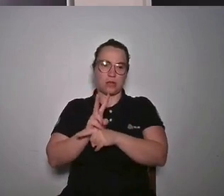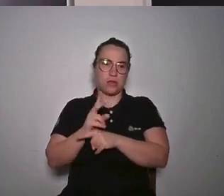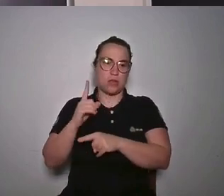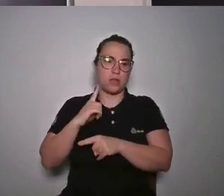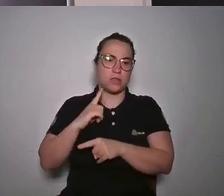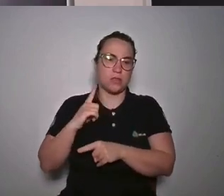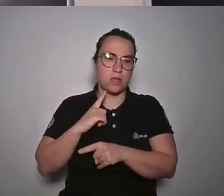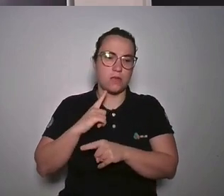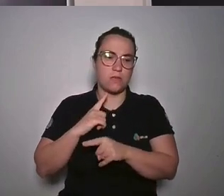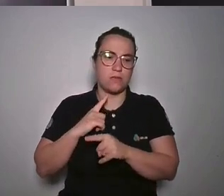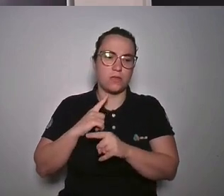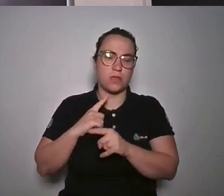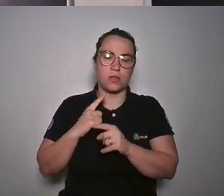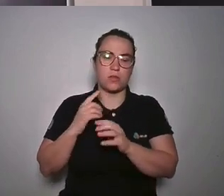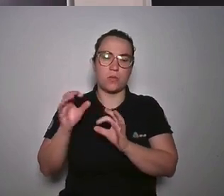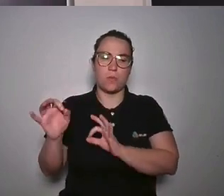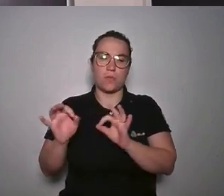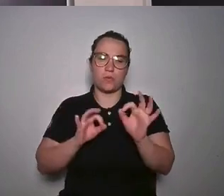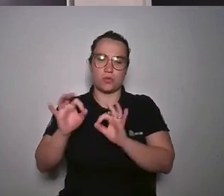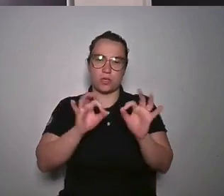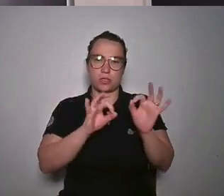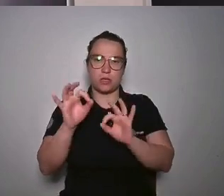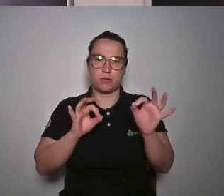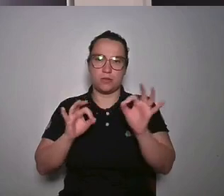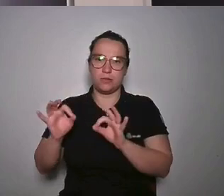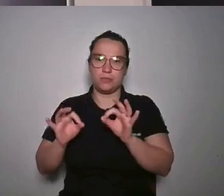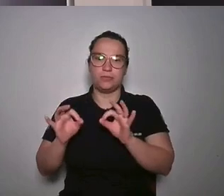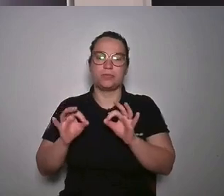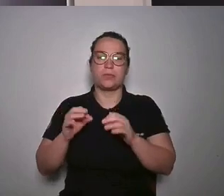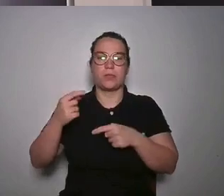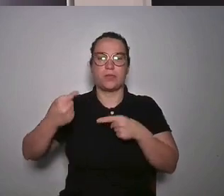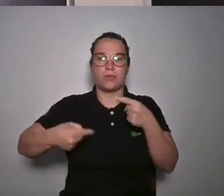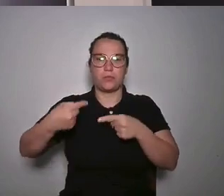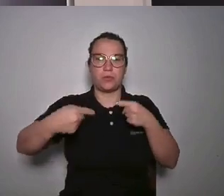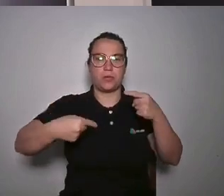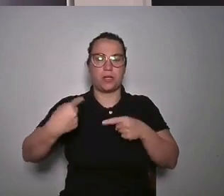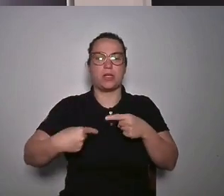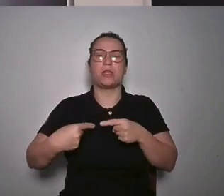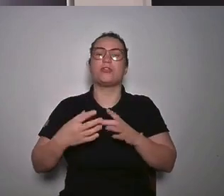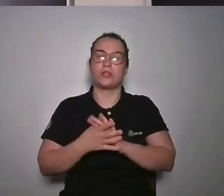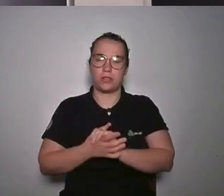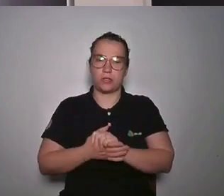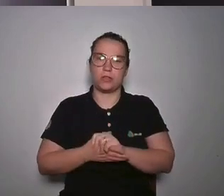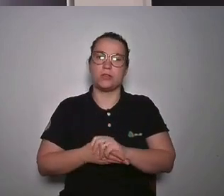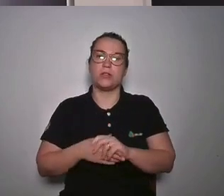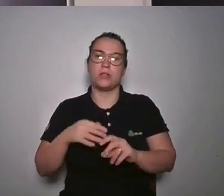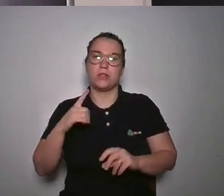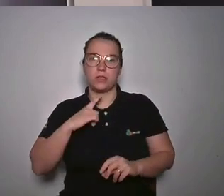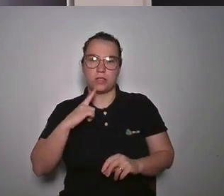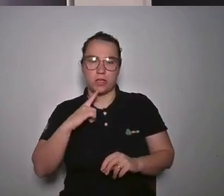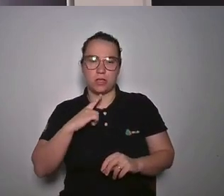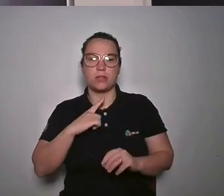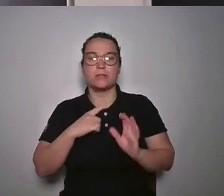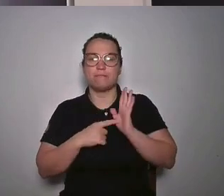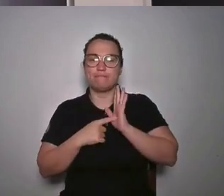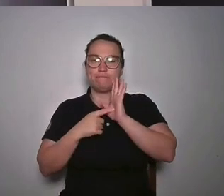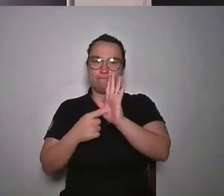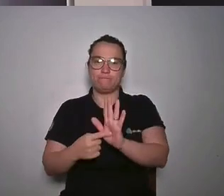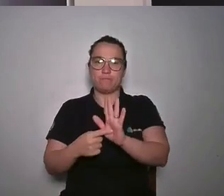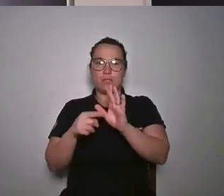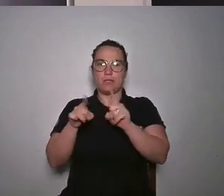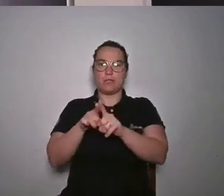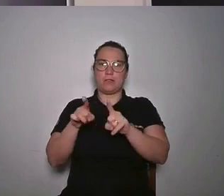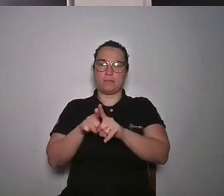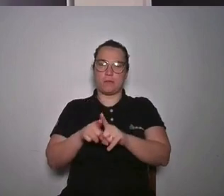os parâmetros de projeções das políticas monetárias, creditícias e